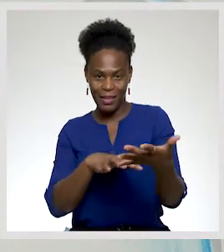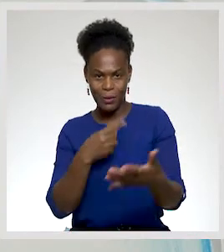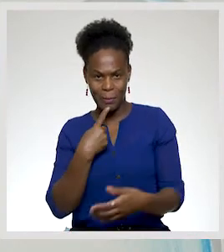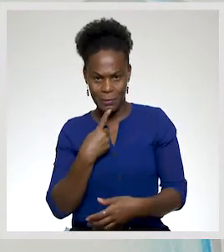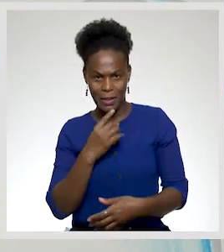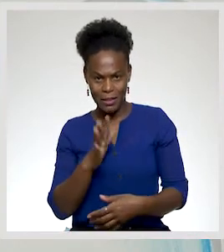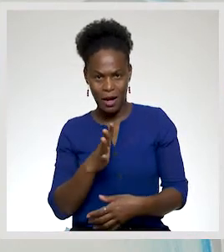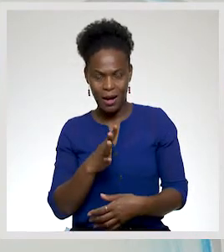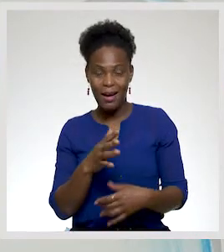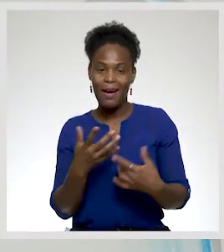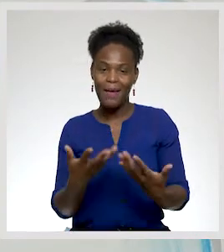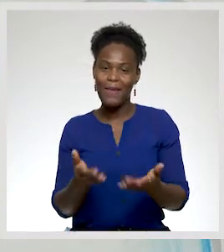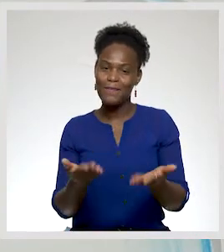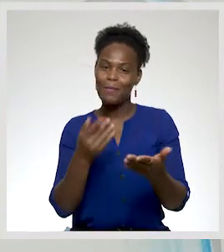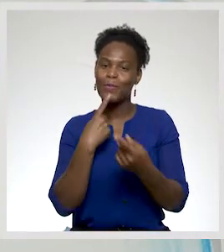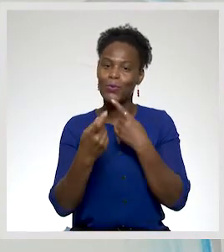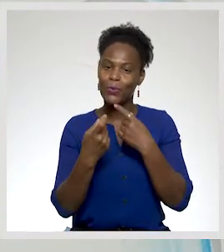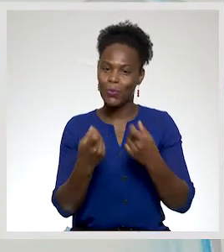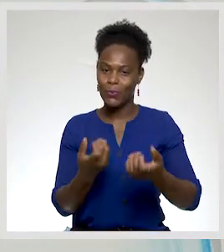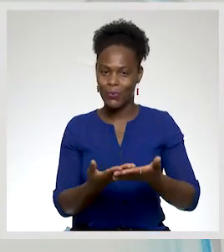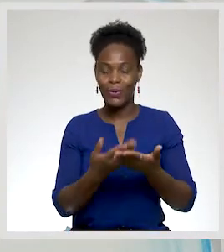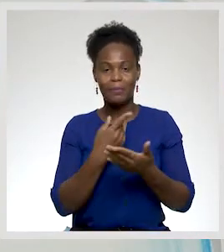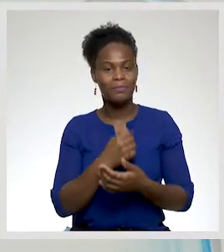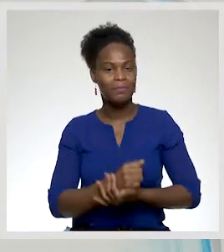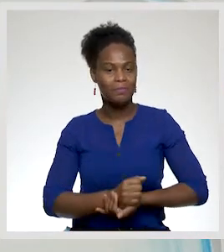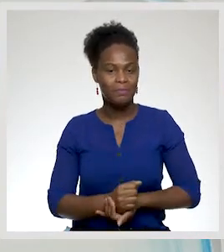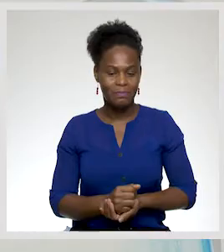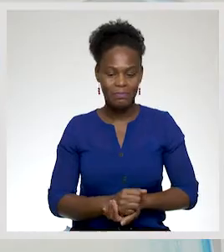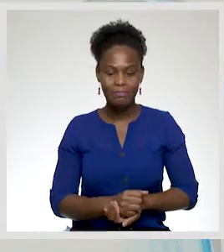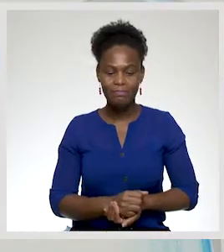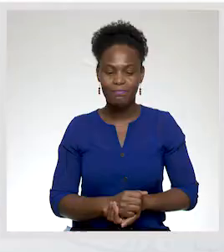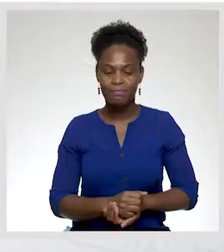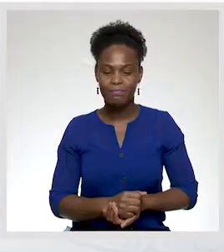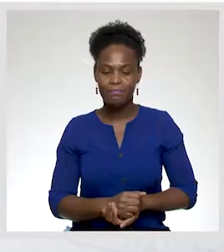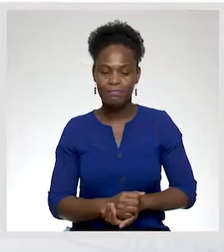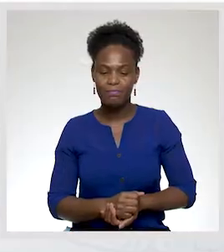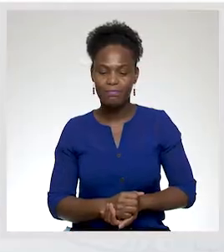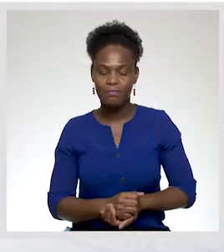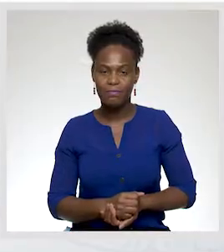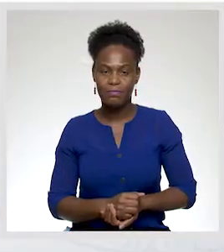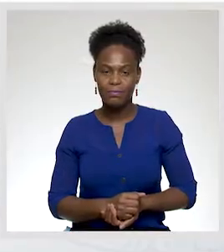Entenderam o texto? Então, vamos às questões de compreensão.